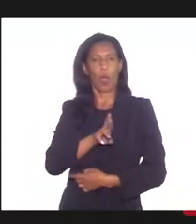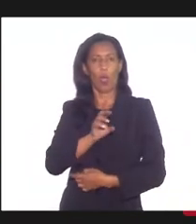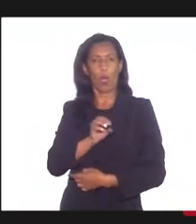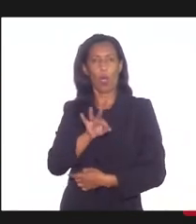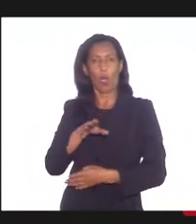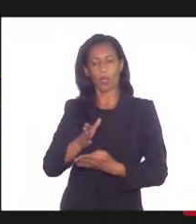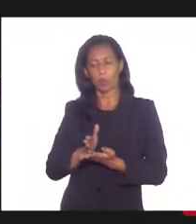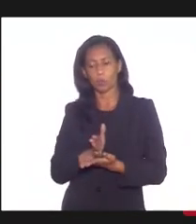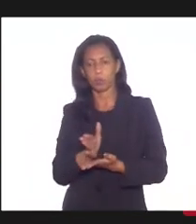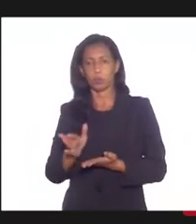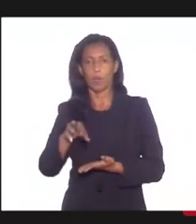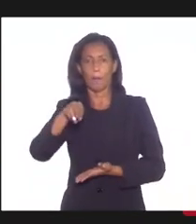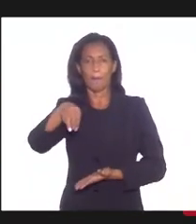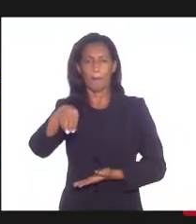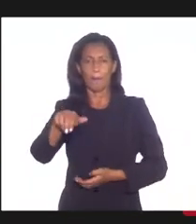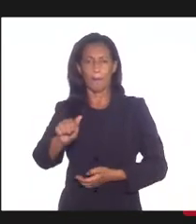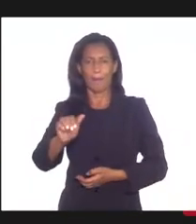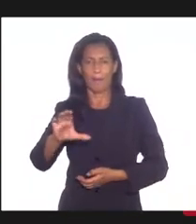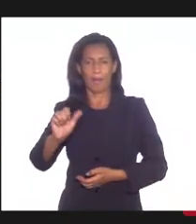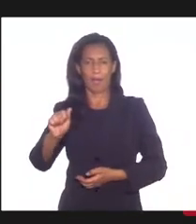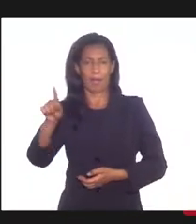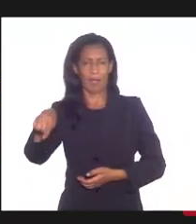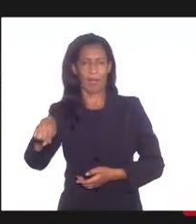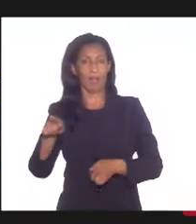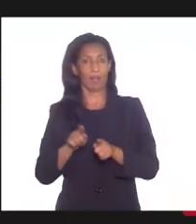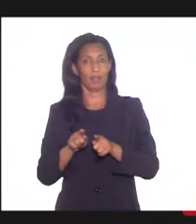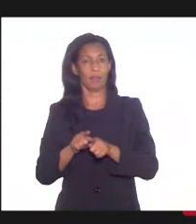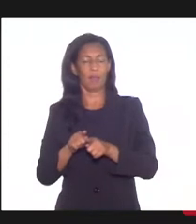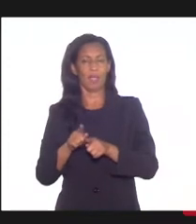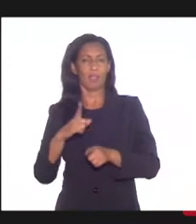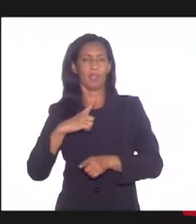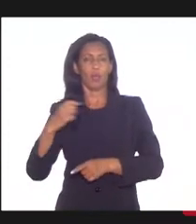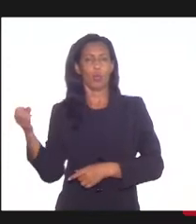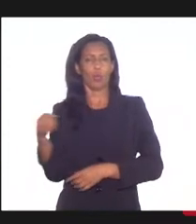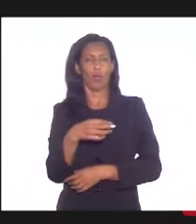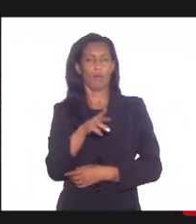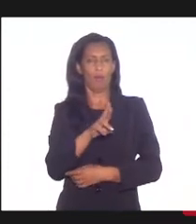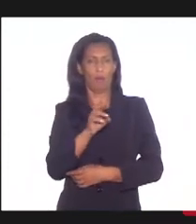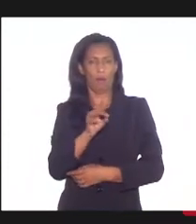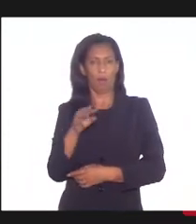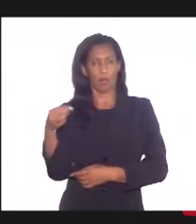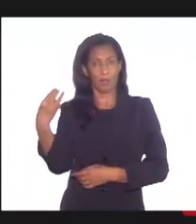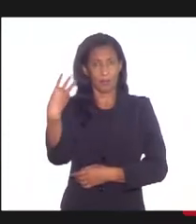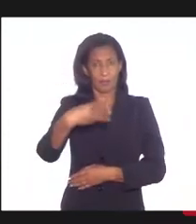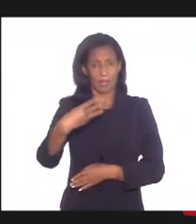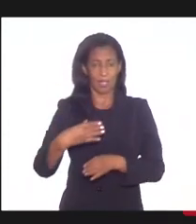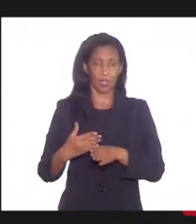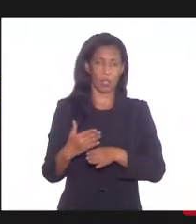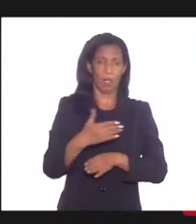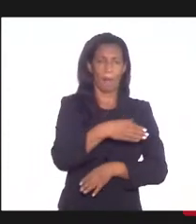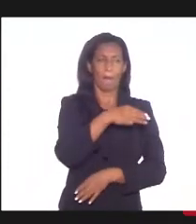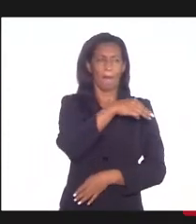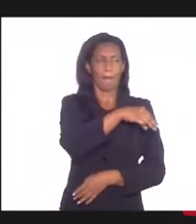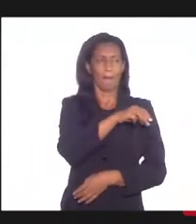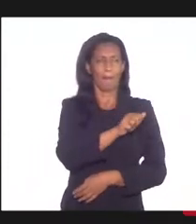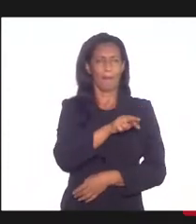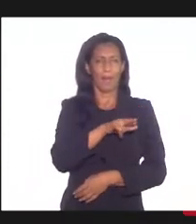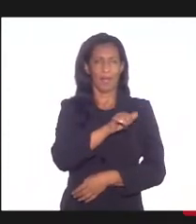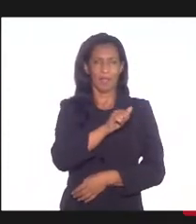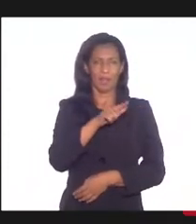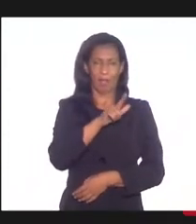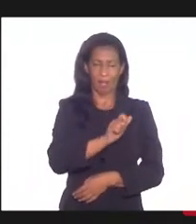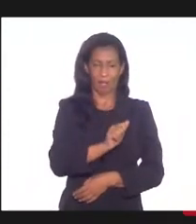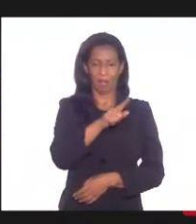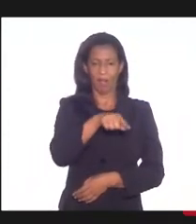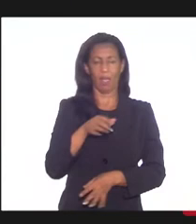Macaé. Em breve está chegando a rota, se eu não me engano, é chamada Rota 3, em Maricá, com o PGN, aí em complementar aquele